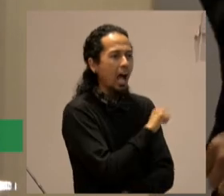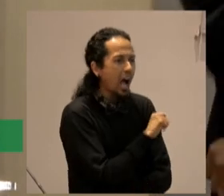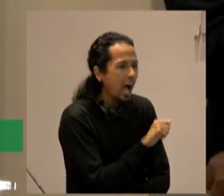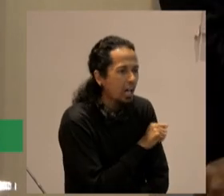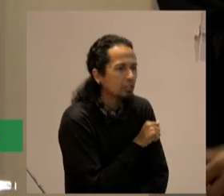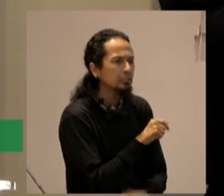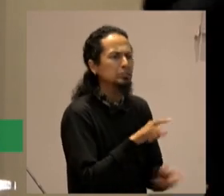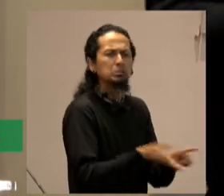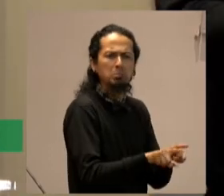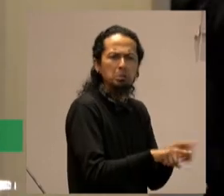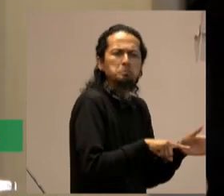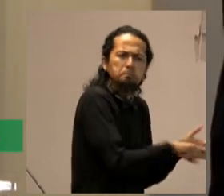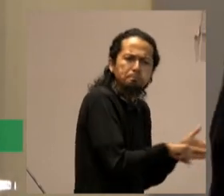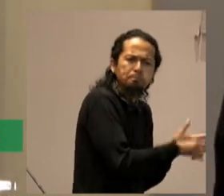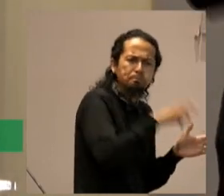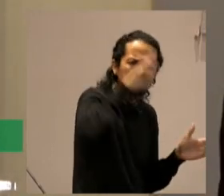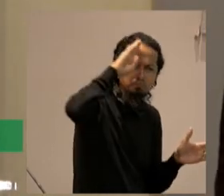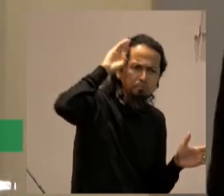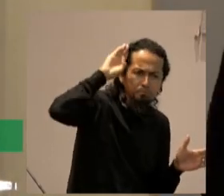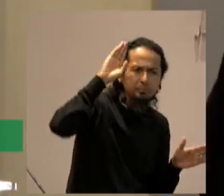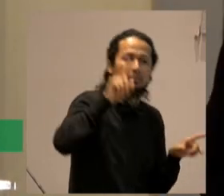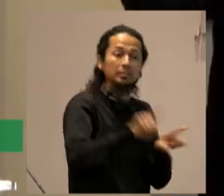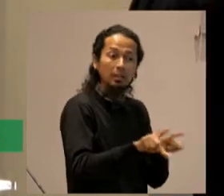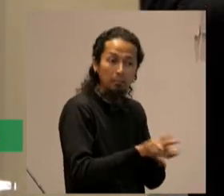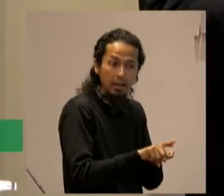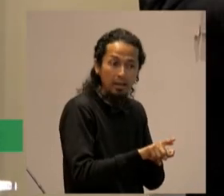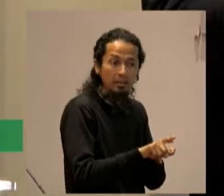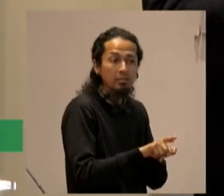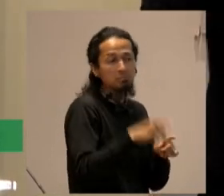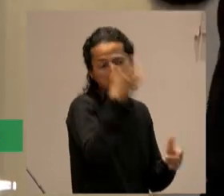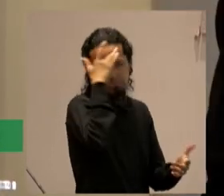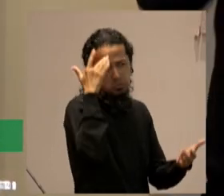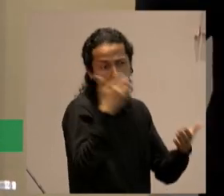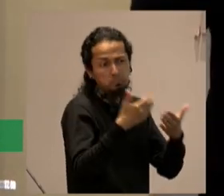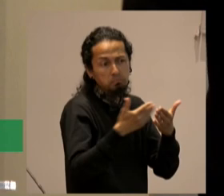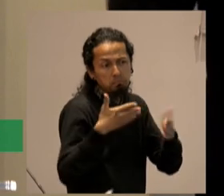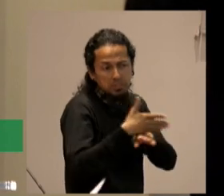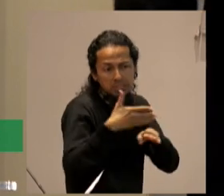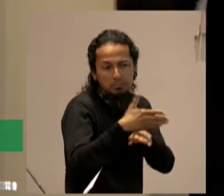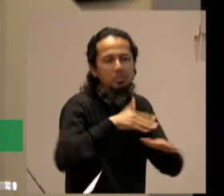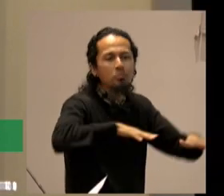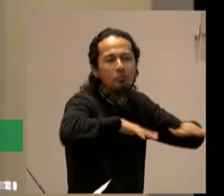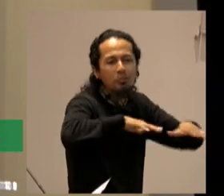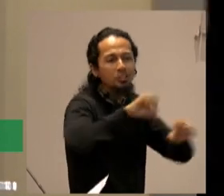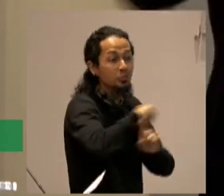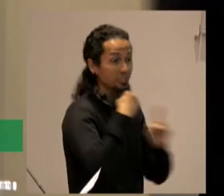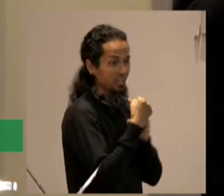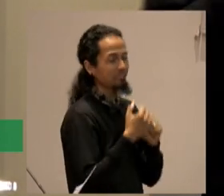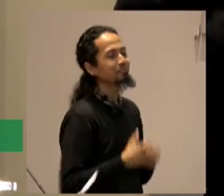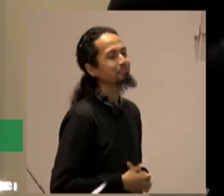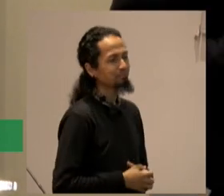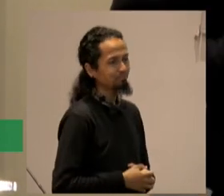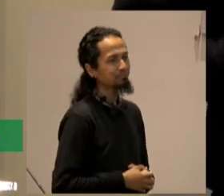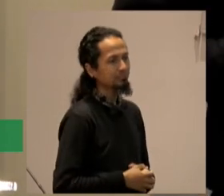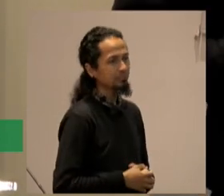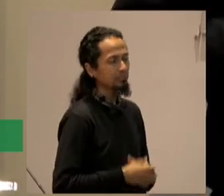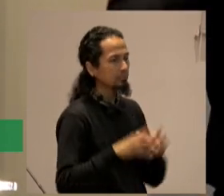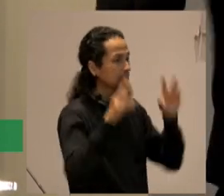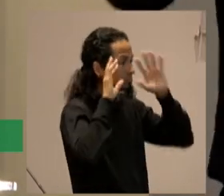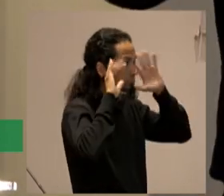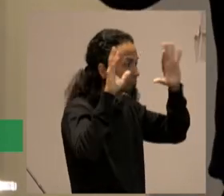pesquisadores acadêmicos e membros de movimentos sociais. As reflexões serão voltadas para as